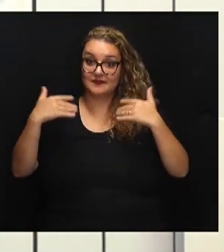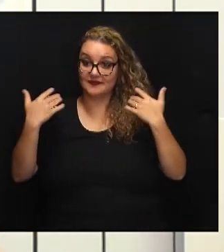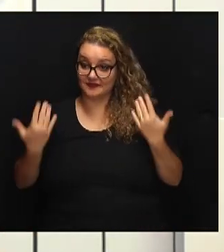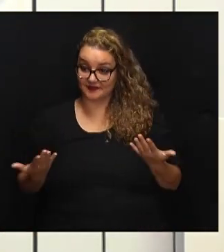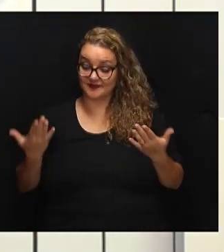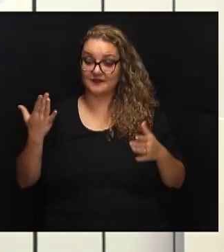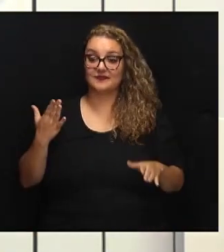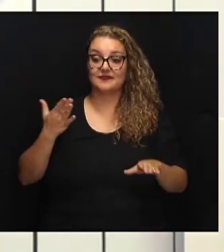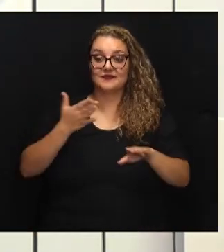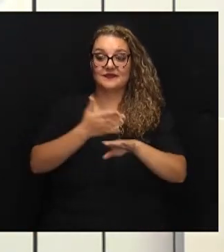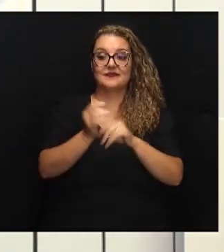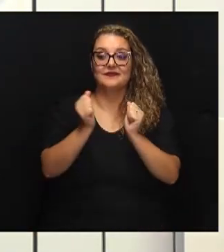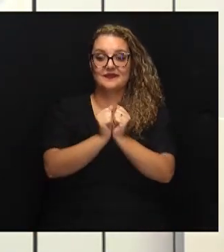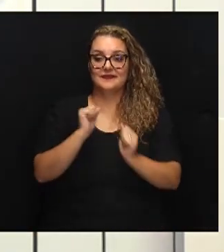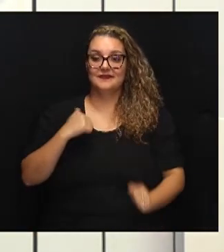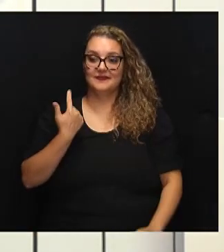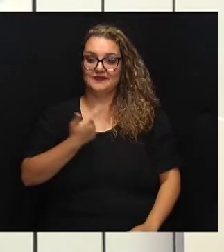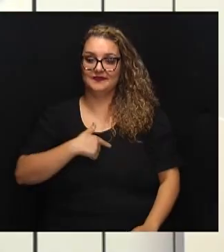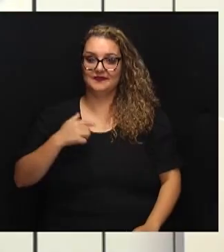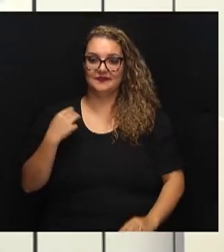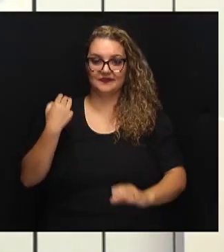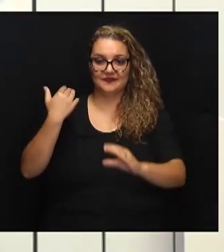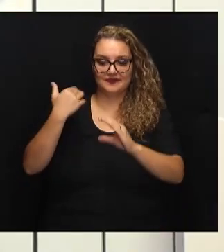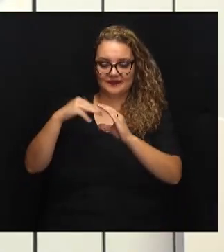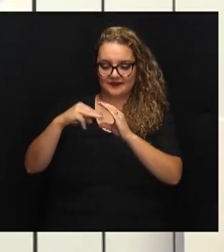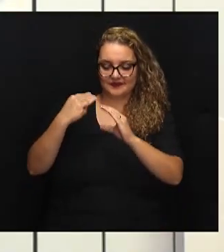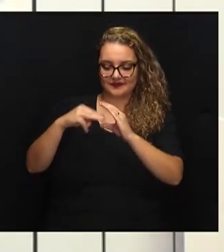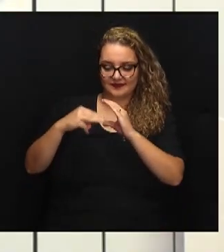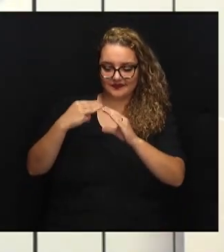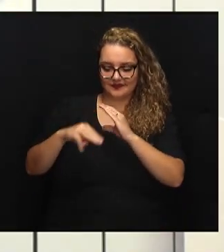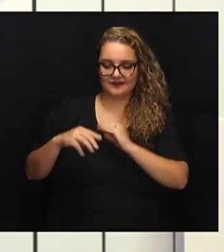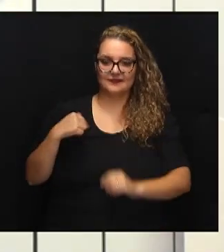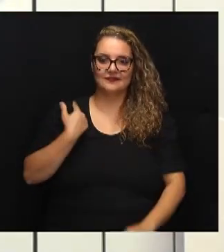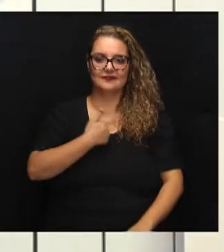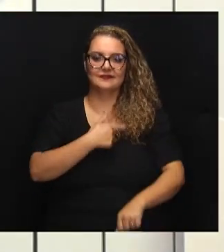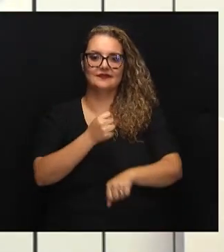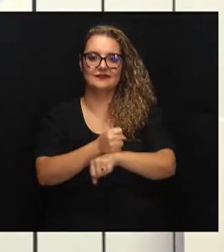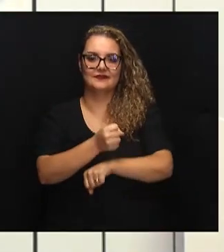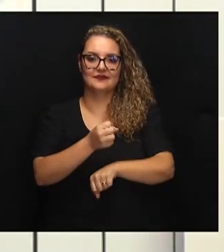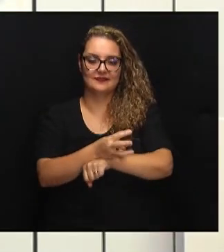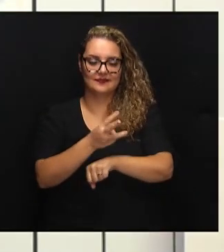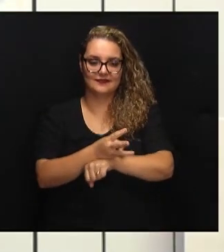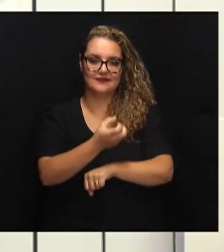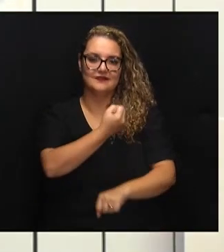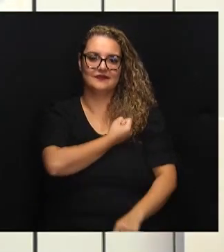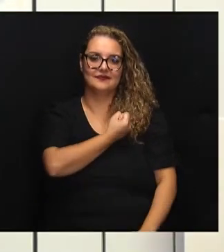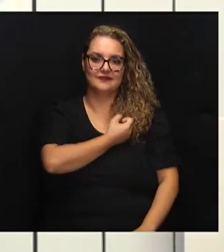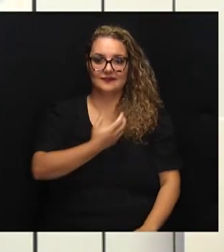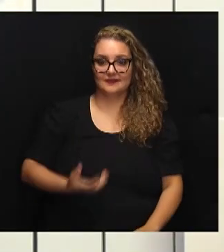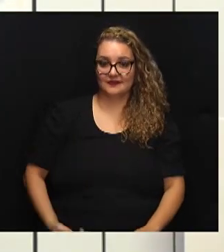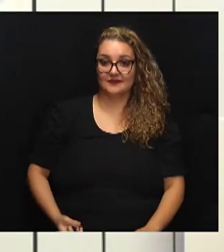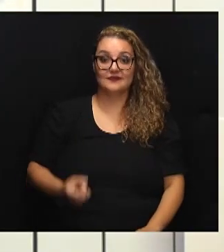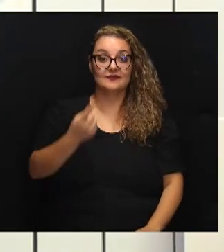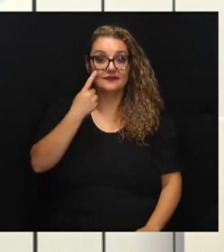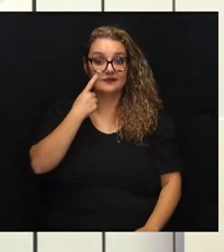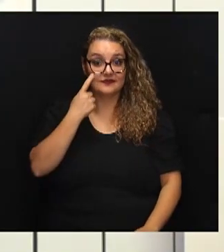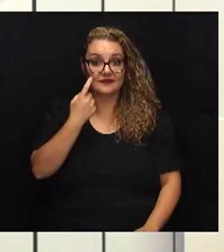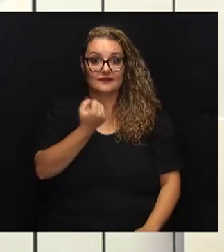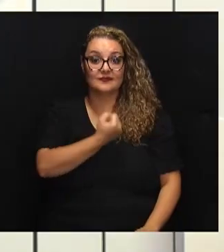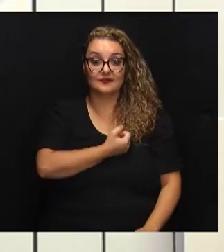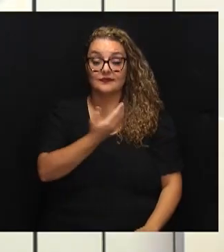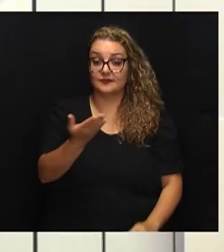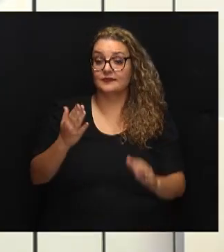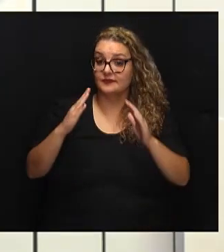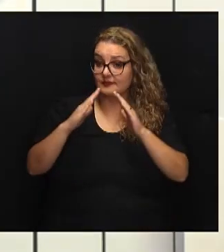e participe. Mande a sua mensagem para o número do nosso WhatsApp. 19 é o nosso DDD. Para você que é